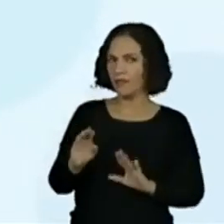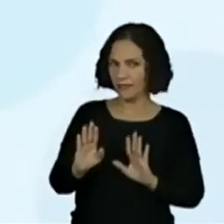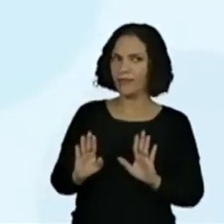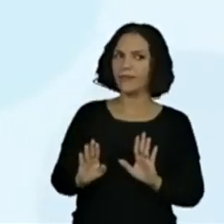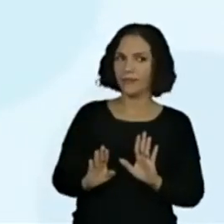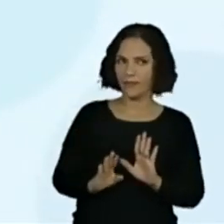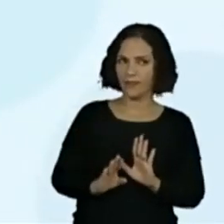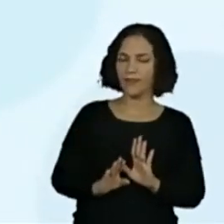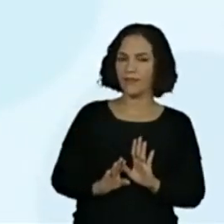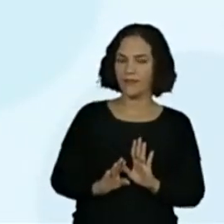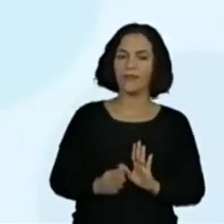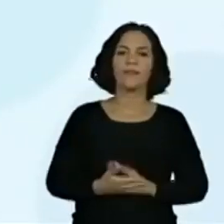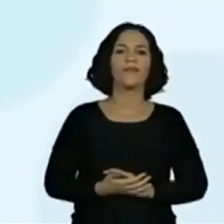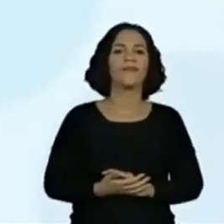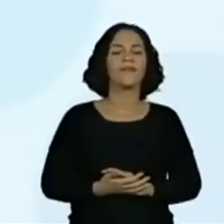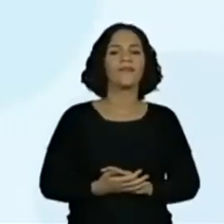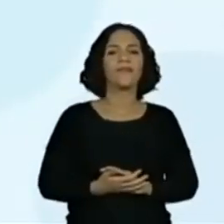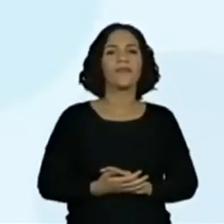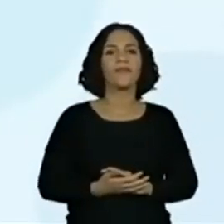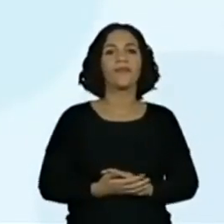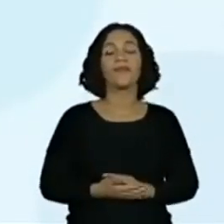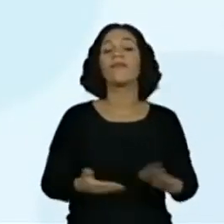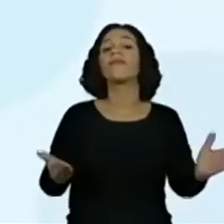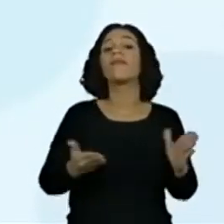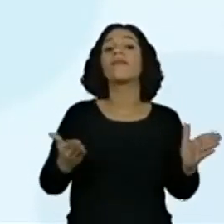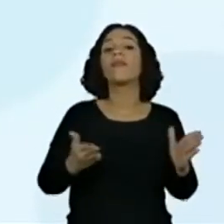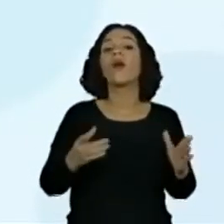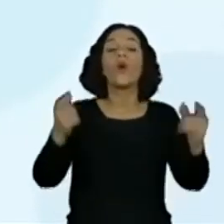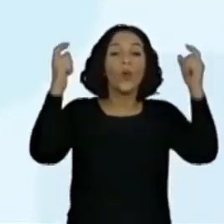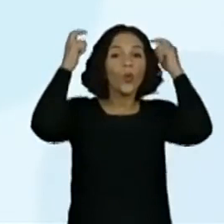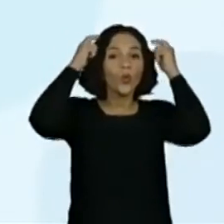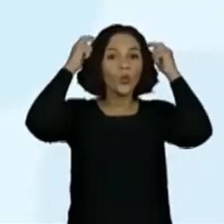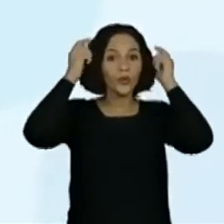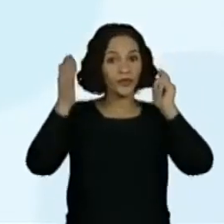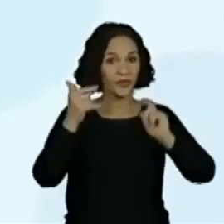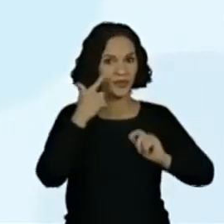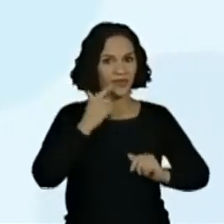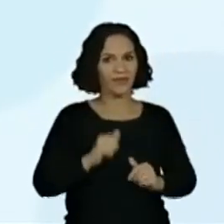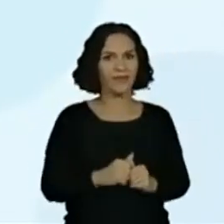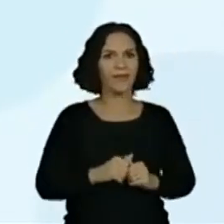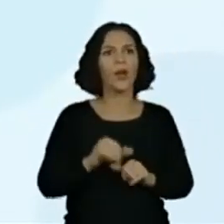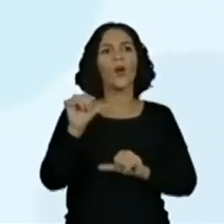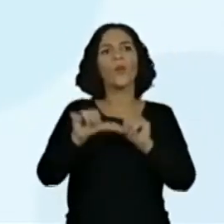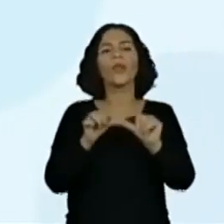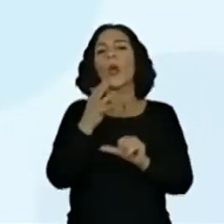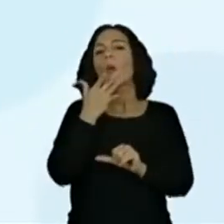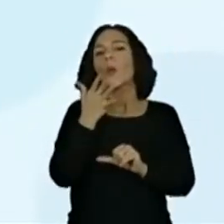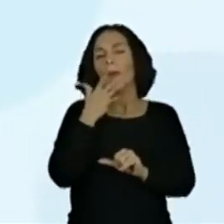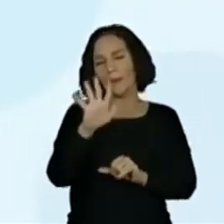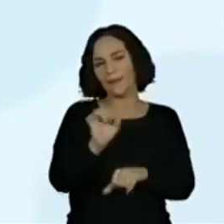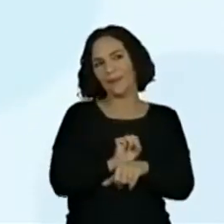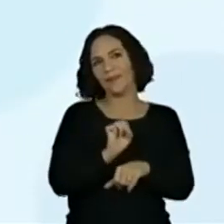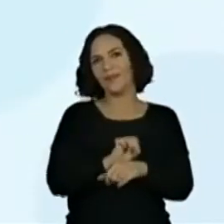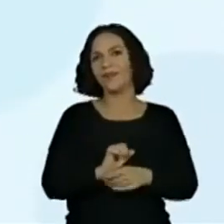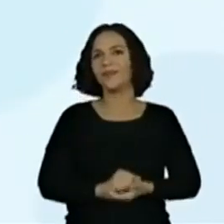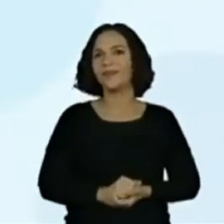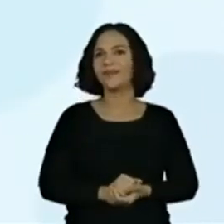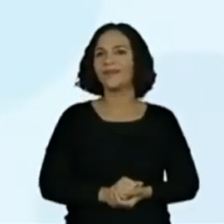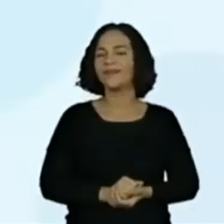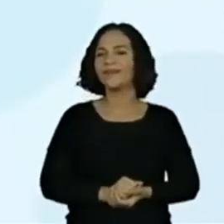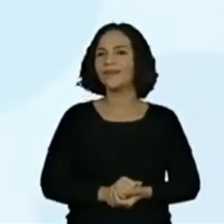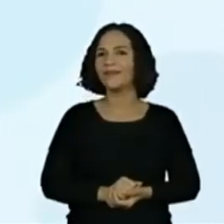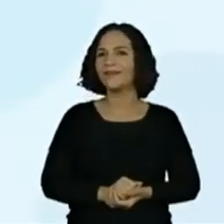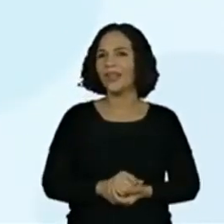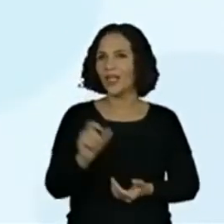tem 10 bonecas. Vamos contar os ursos agora? Vamos contar. Muda a caneta, por favor.